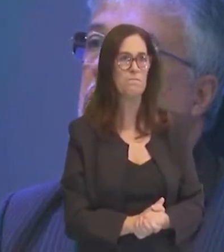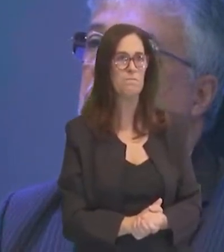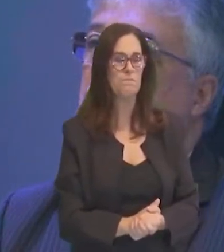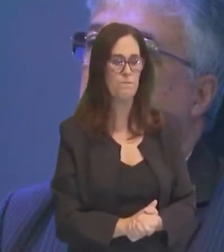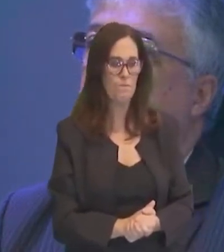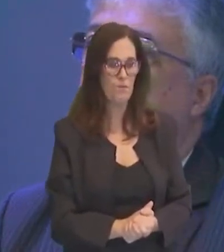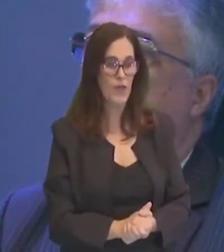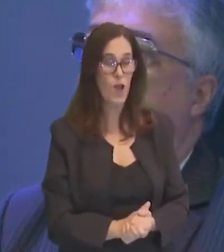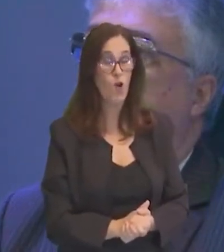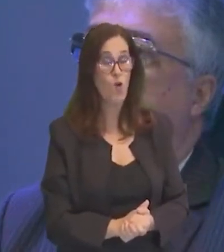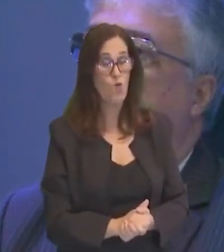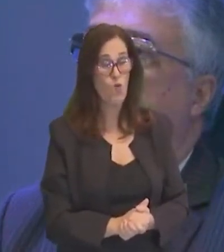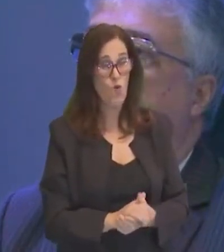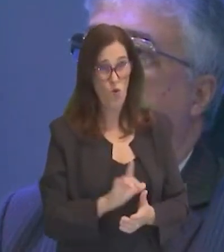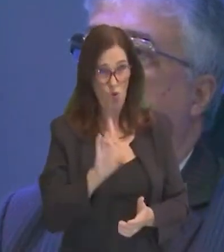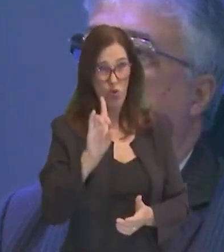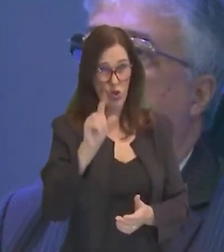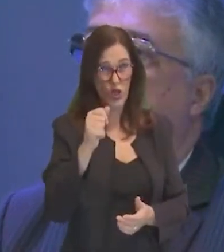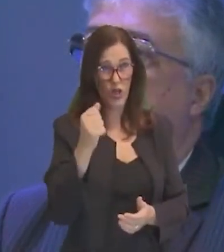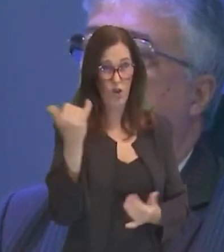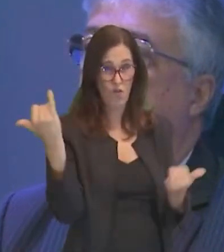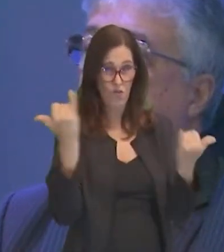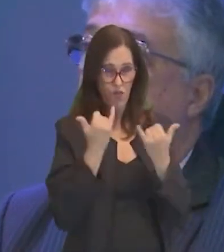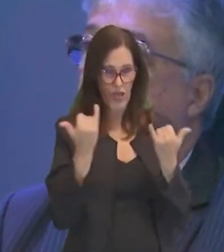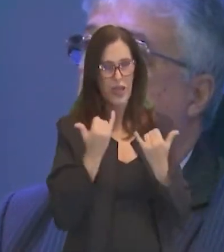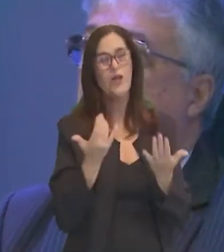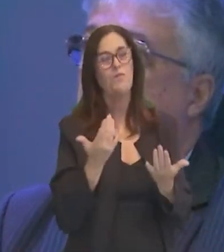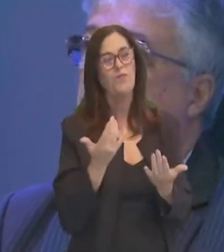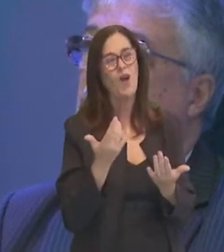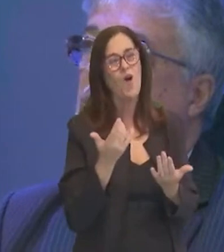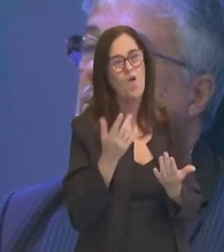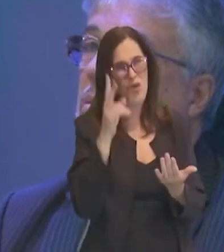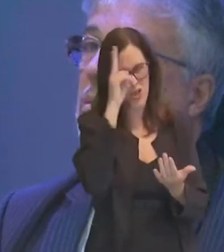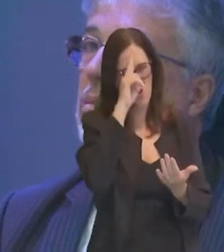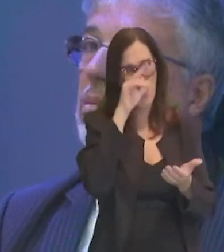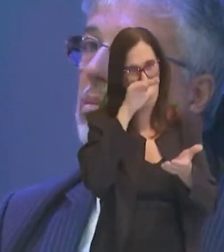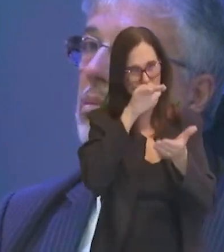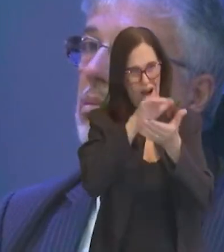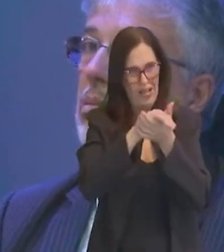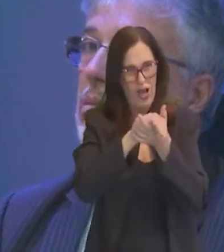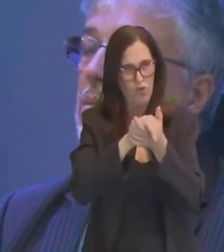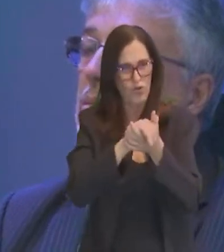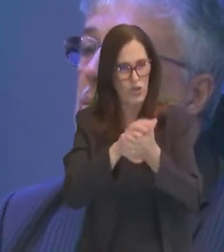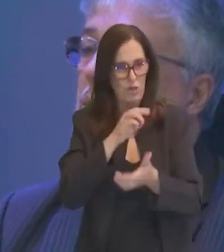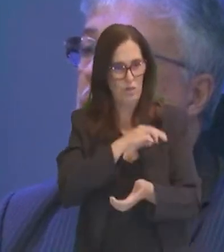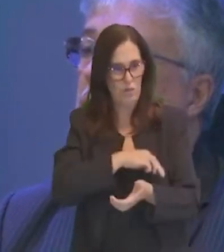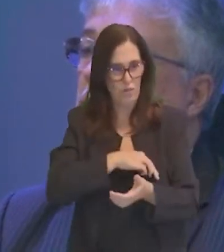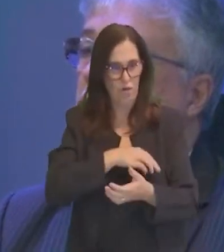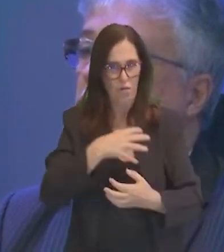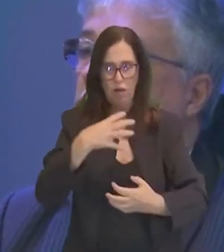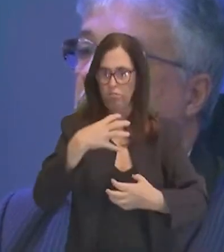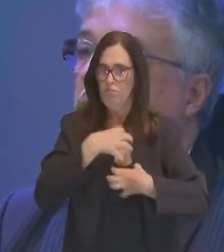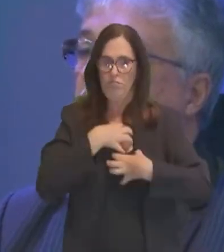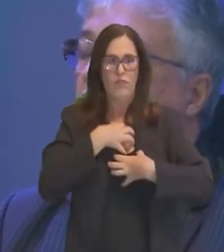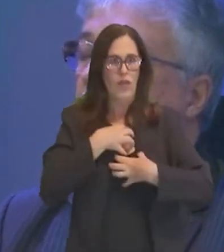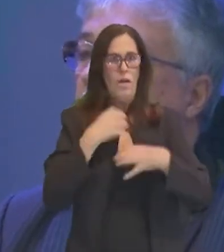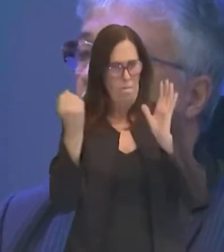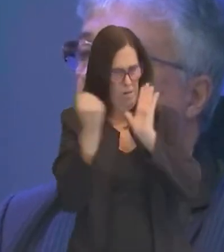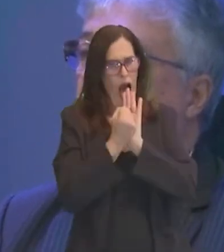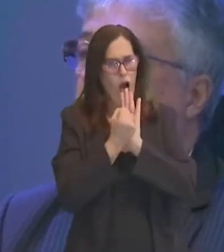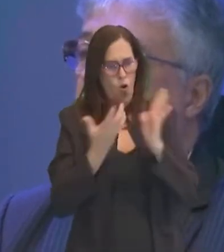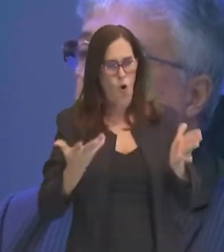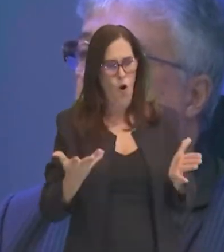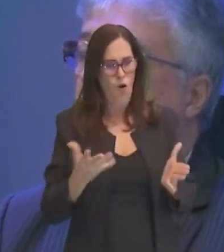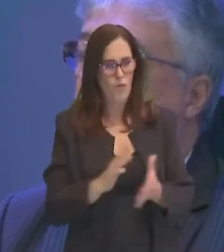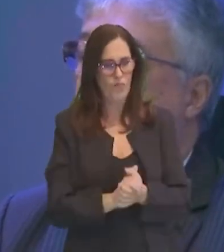Uma vez eu ouvi uma história de um casal de missionários que me impactou muito. Trago